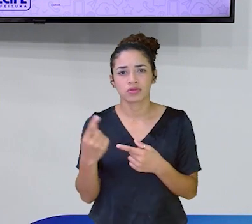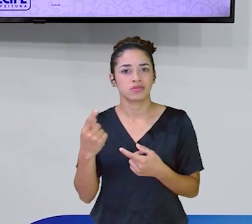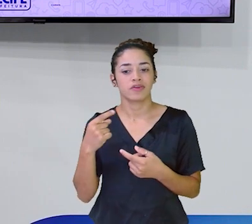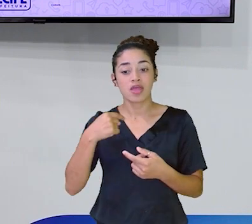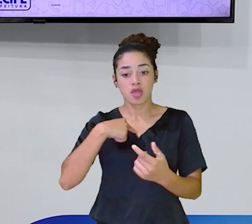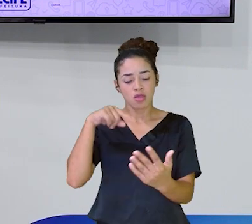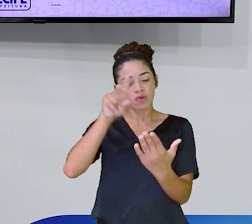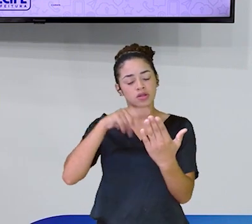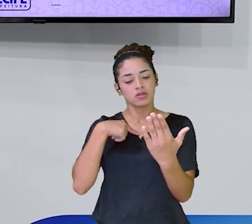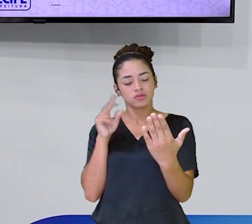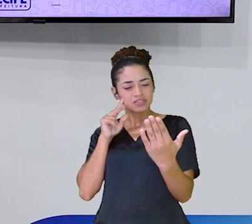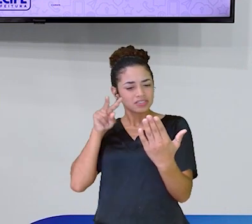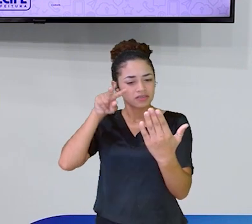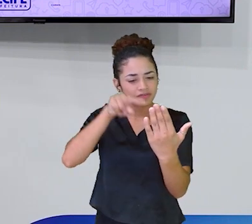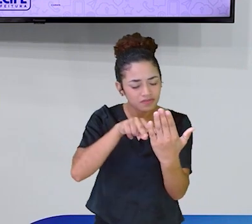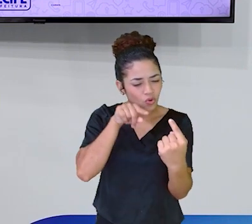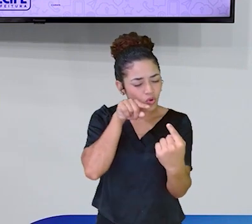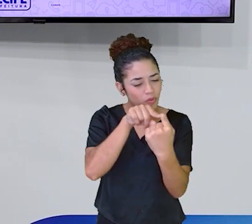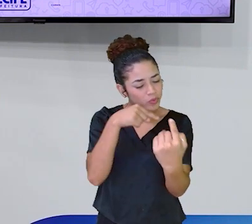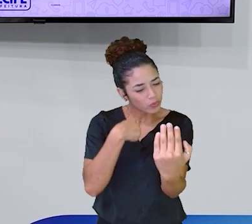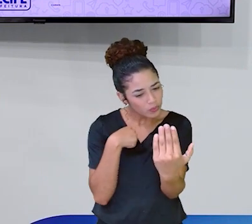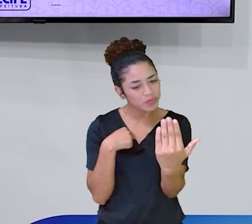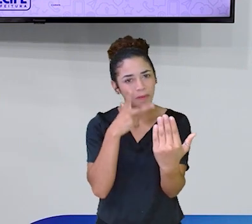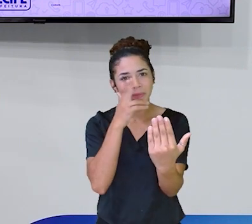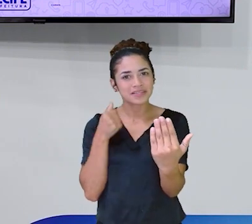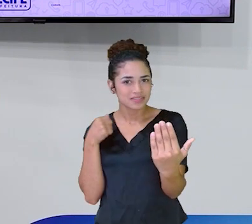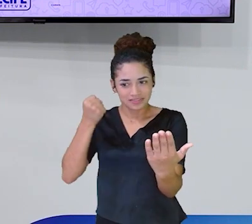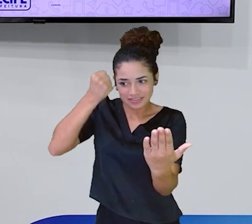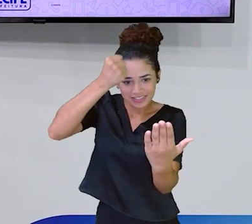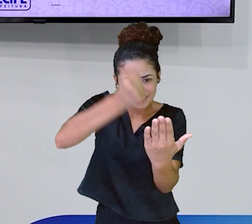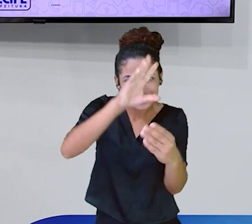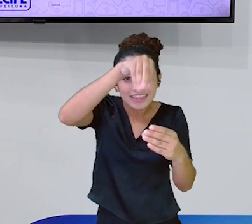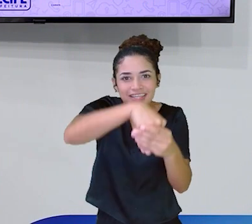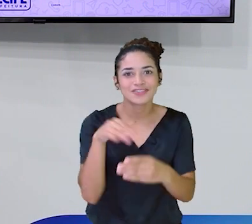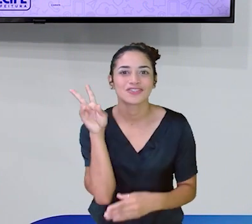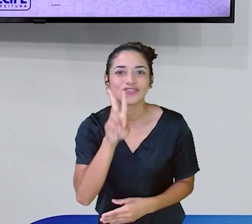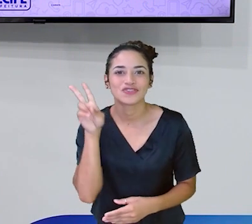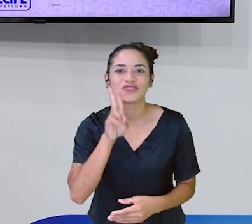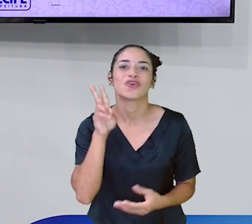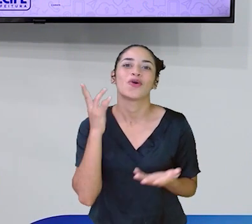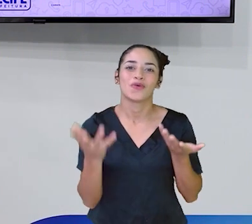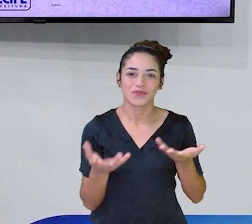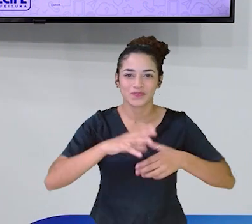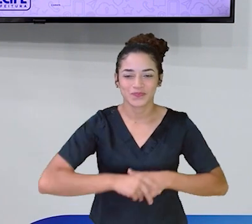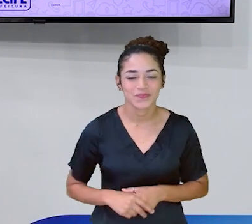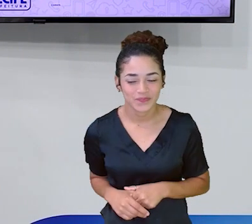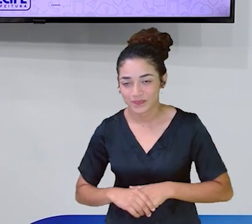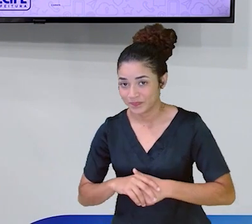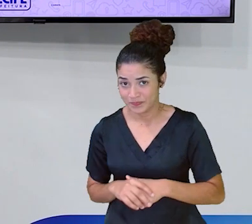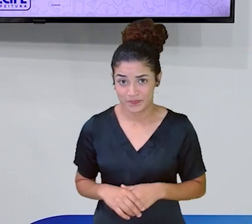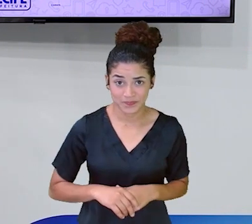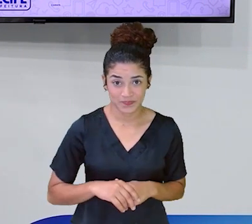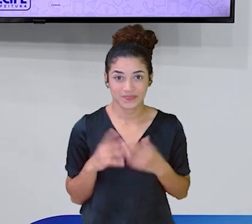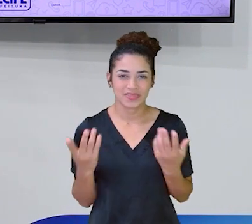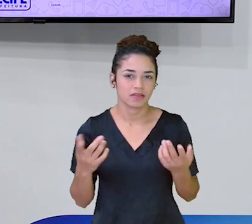a identificação ali com aquele fato ali, com a problemática envolvendo a crônica. Foi